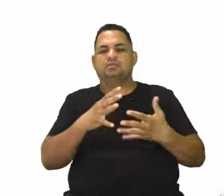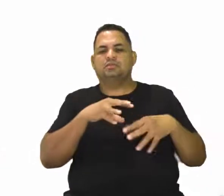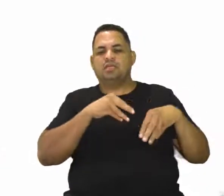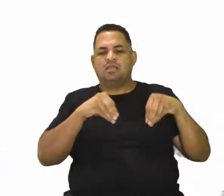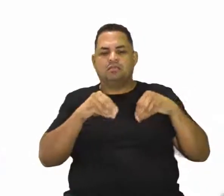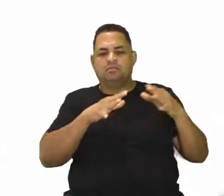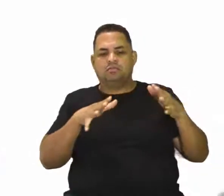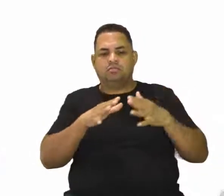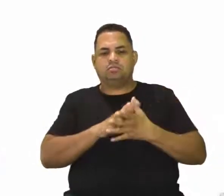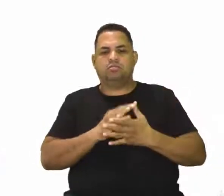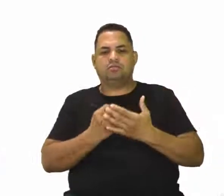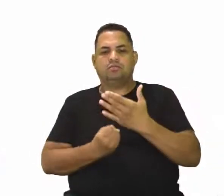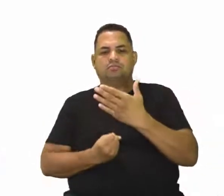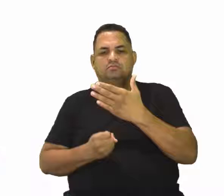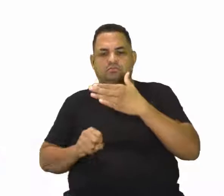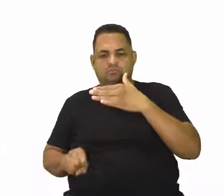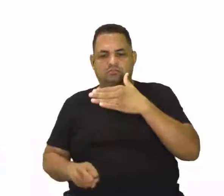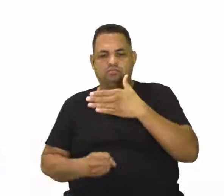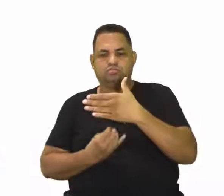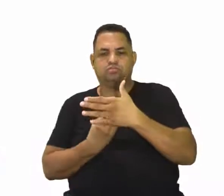um vulcão